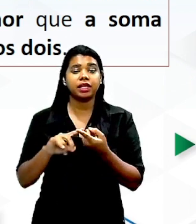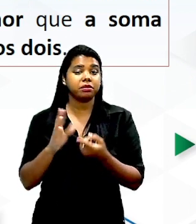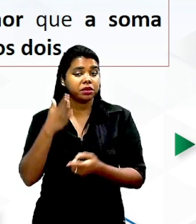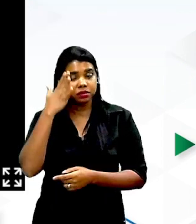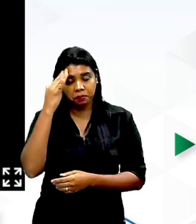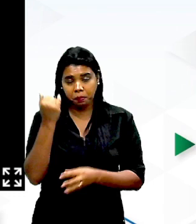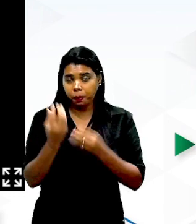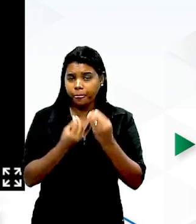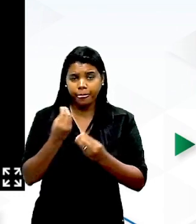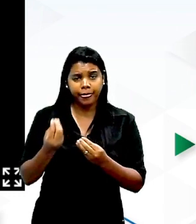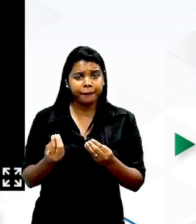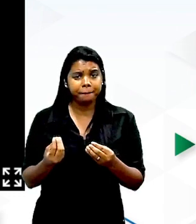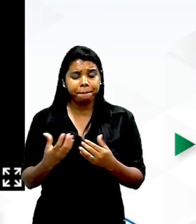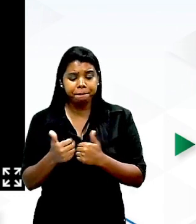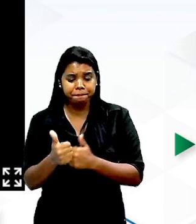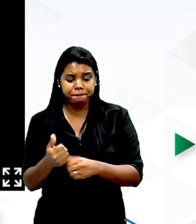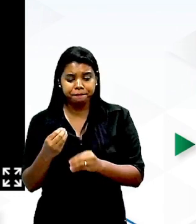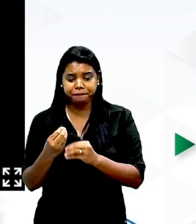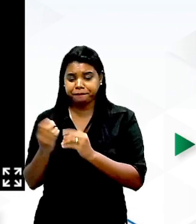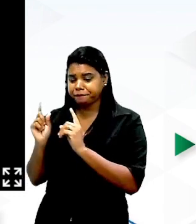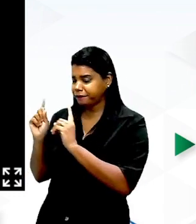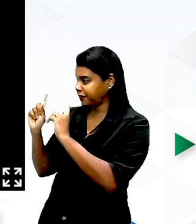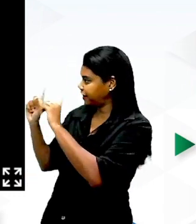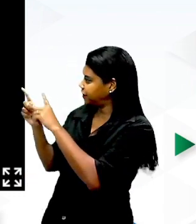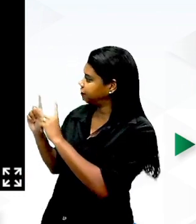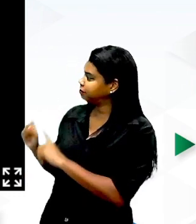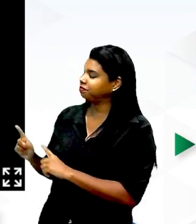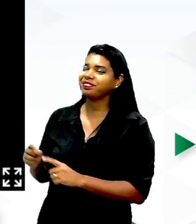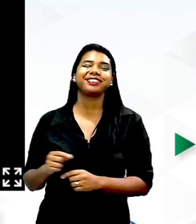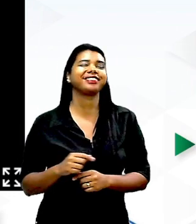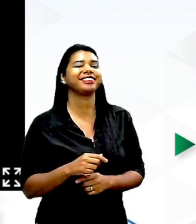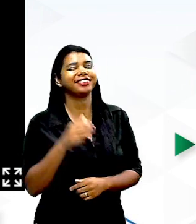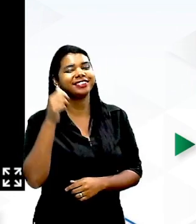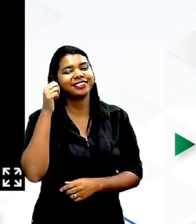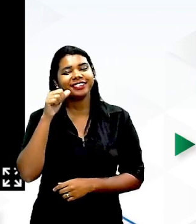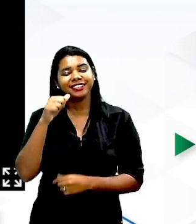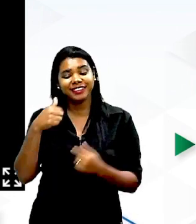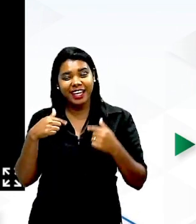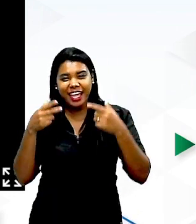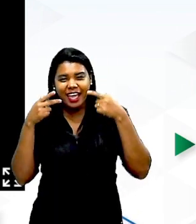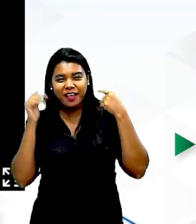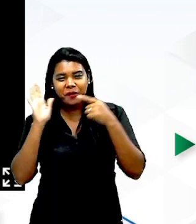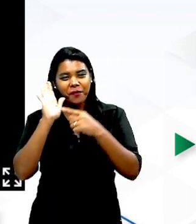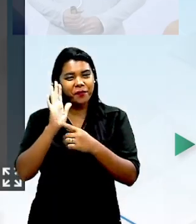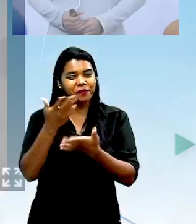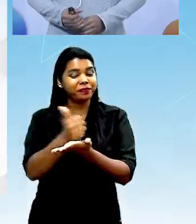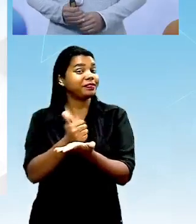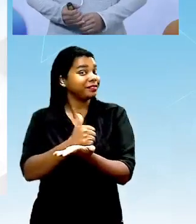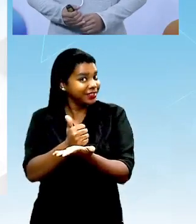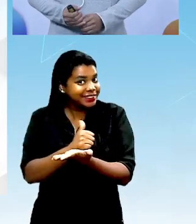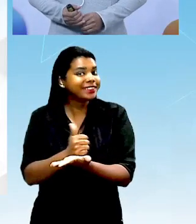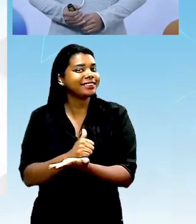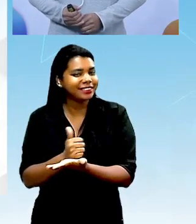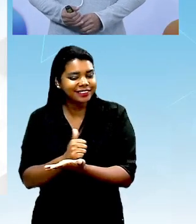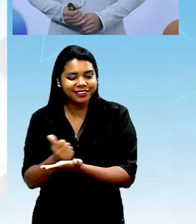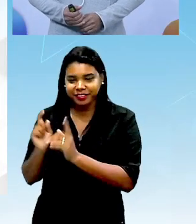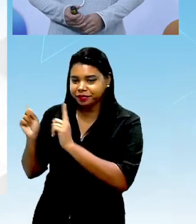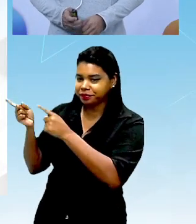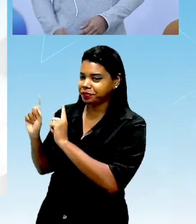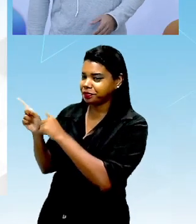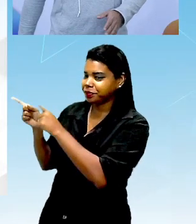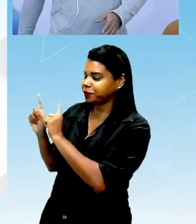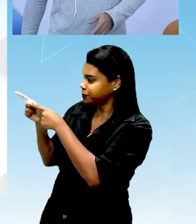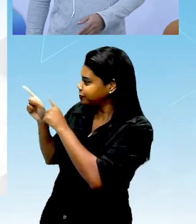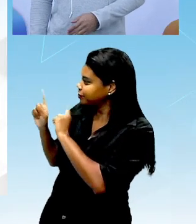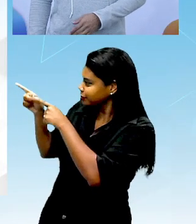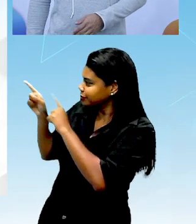agora comigo. Vamos seguir, porque eu e a mãe de Mia vai trazer para vocês a plataforma WordWall, que é essa aí, ó, que você está